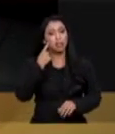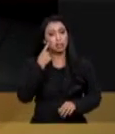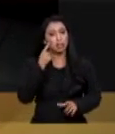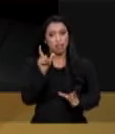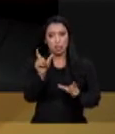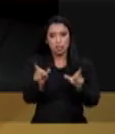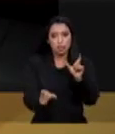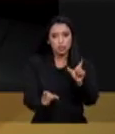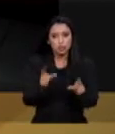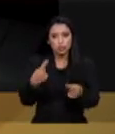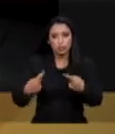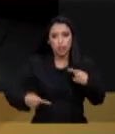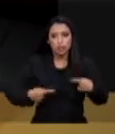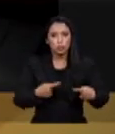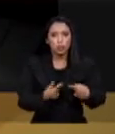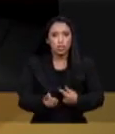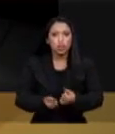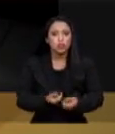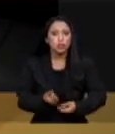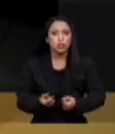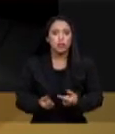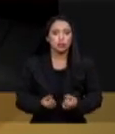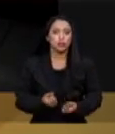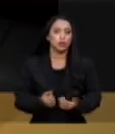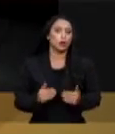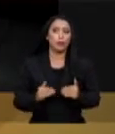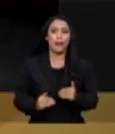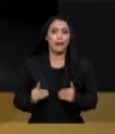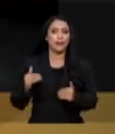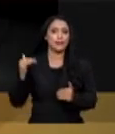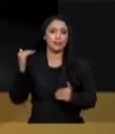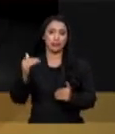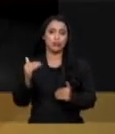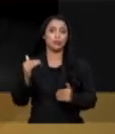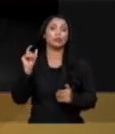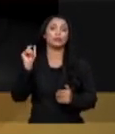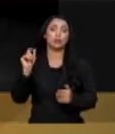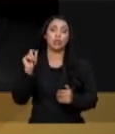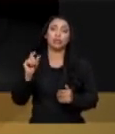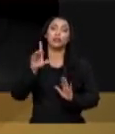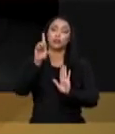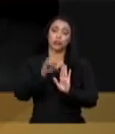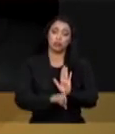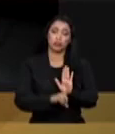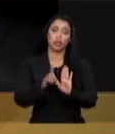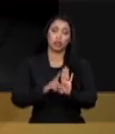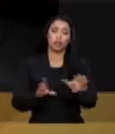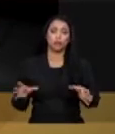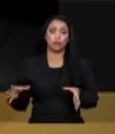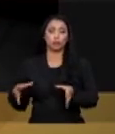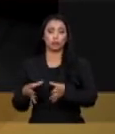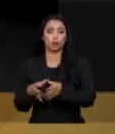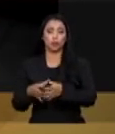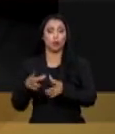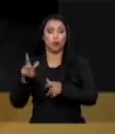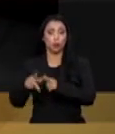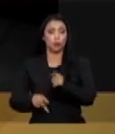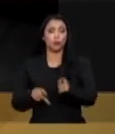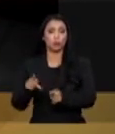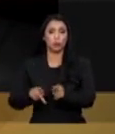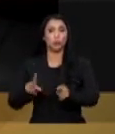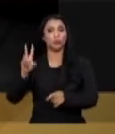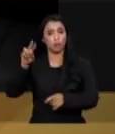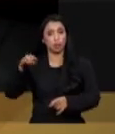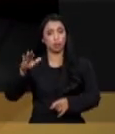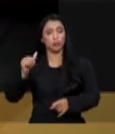individuais, políticos e econômicos sobre os direitos fundamentais, coletivos e constitucionais dos povos indígenas e também da própria